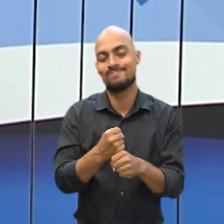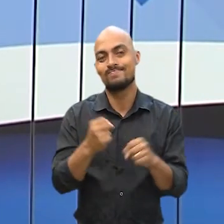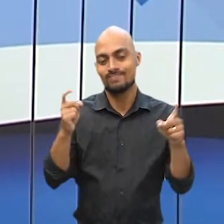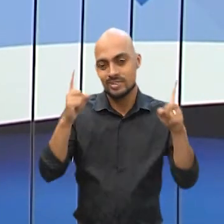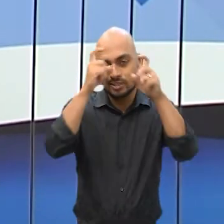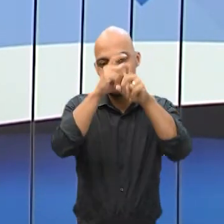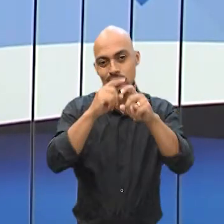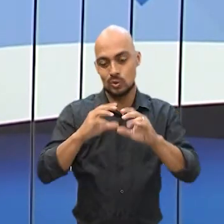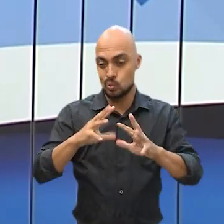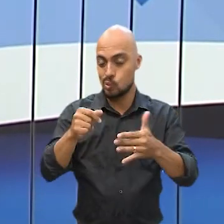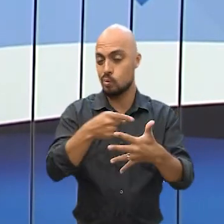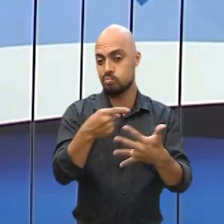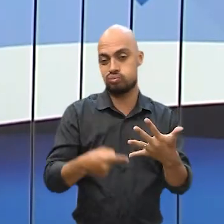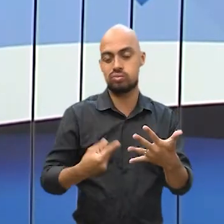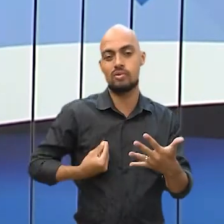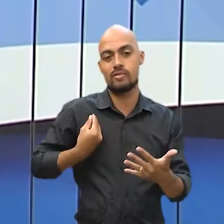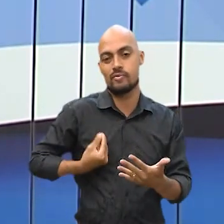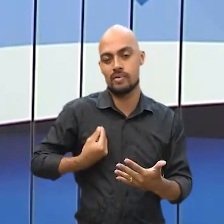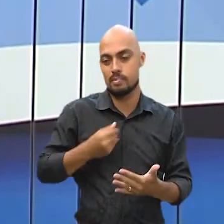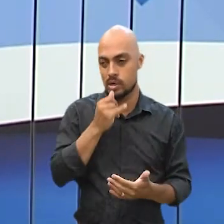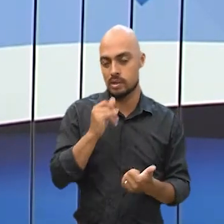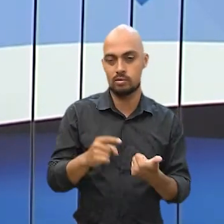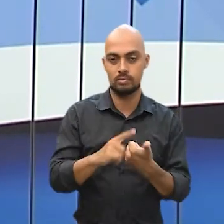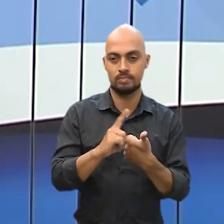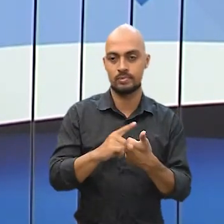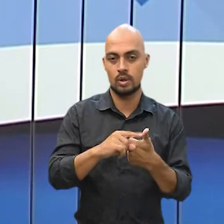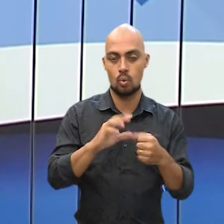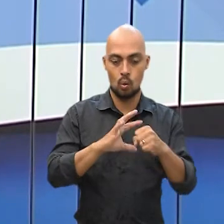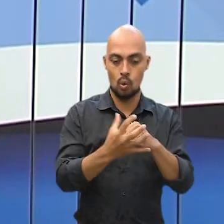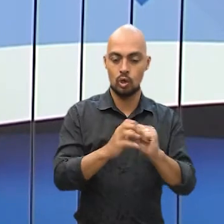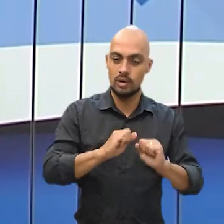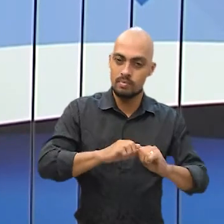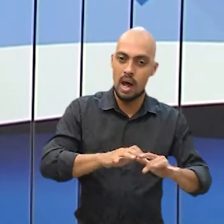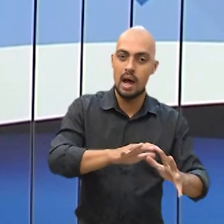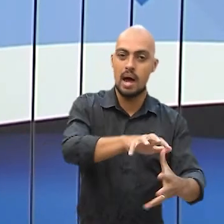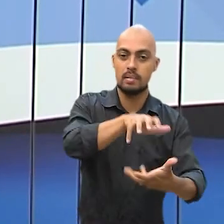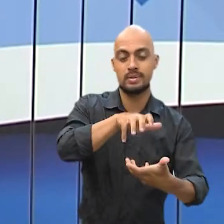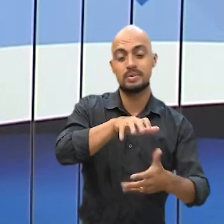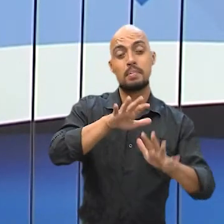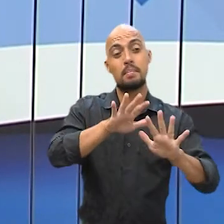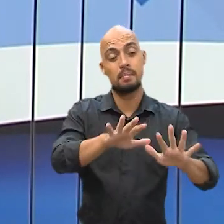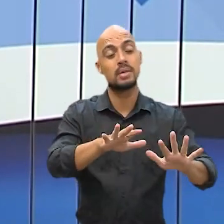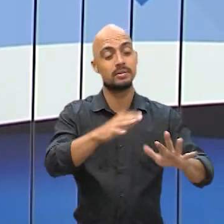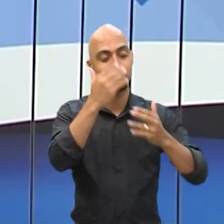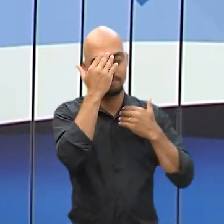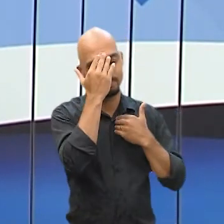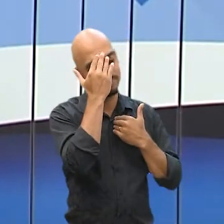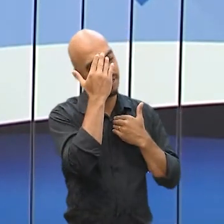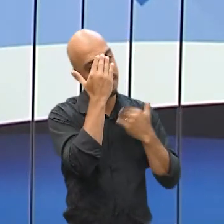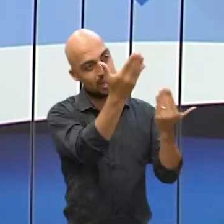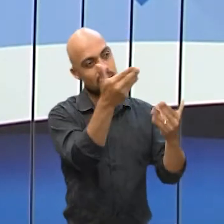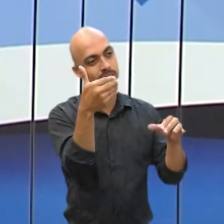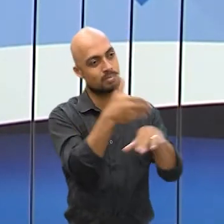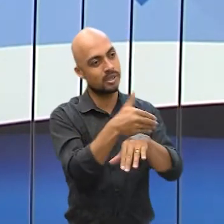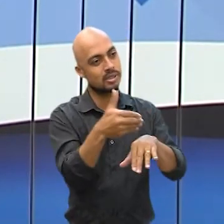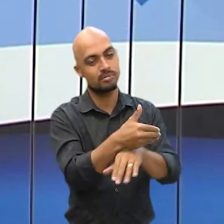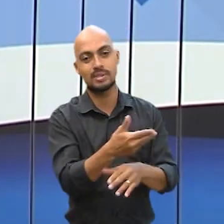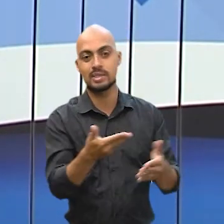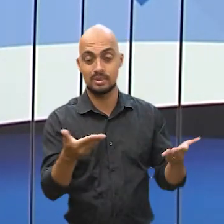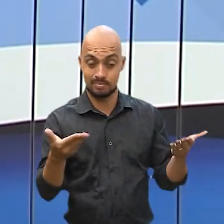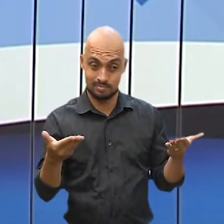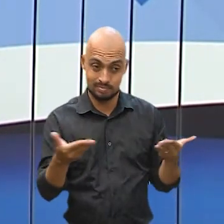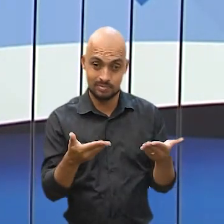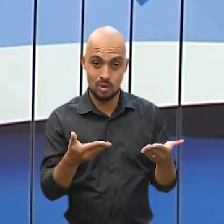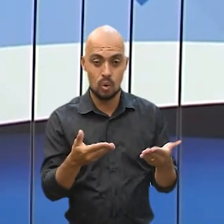tudo isso que a gente está vivendo, né? Essa pandemia do coronavírus. Mas, enfim, queria agradecer demais a sua participação